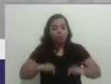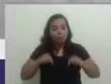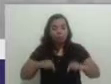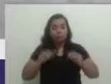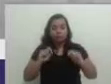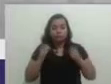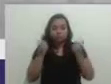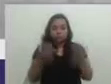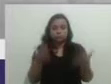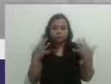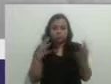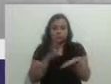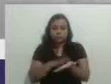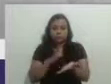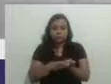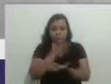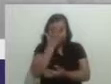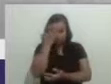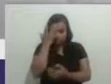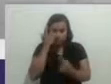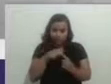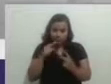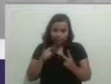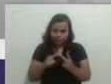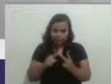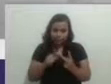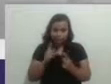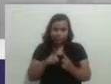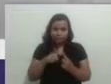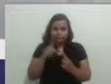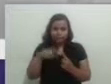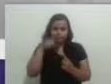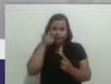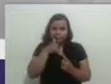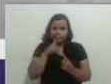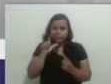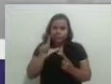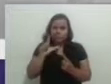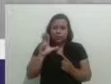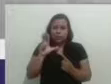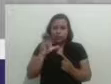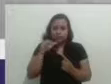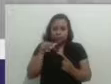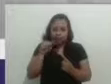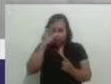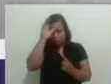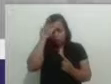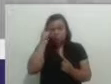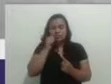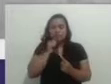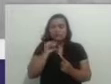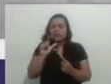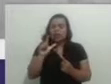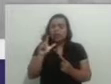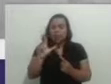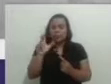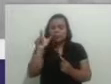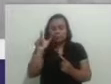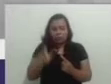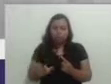parabenizar duas pessoas uma delas é a Luciana tia Lu né que assim eu realmente